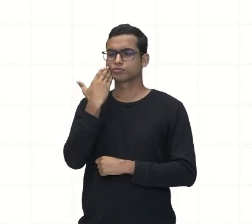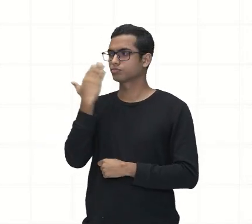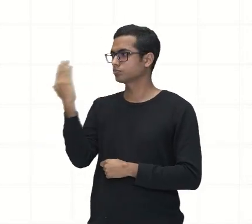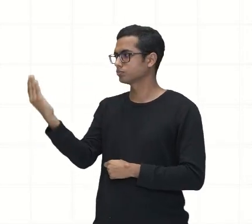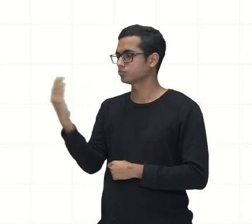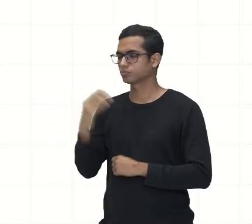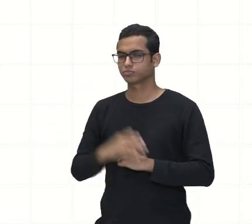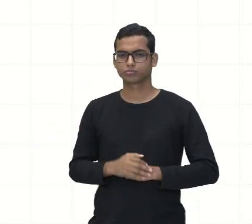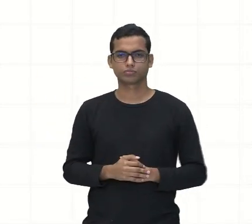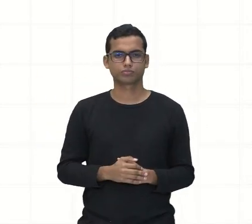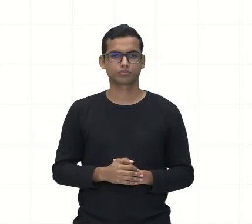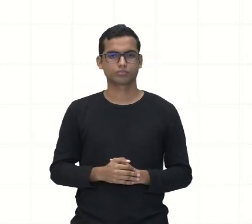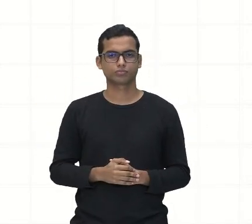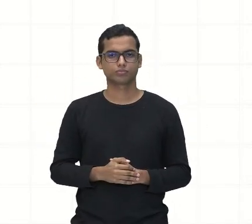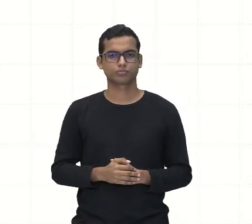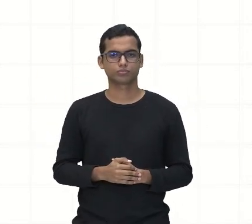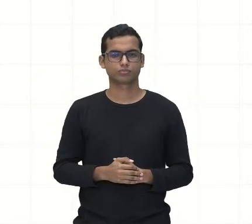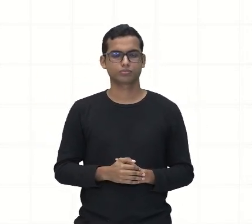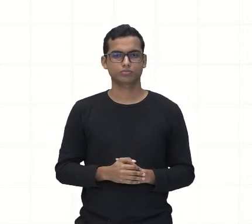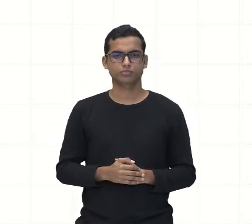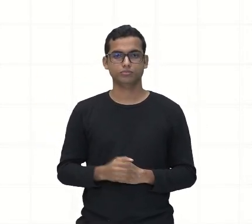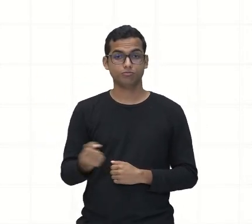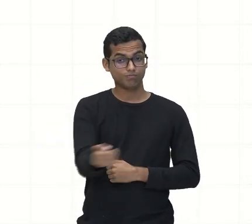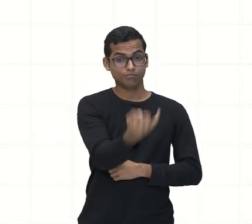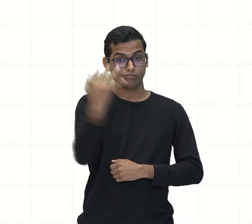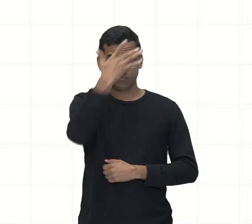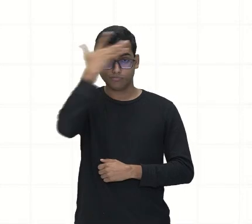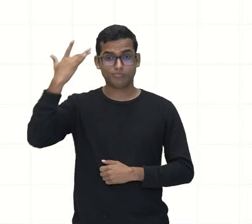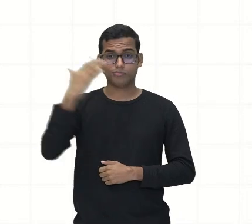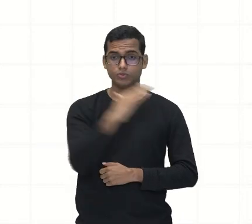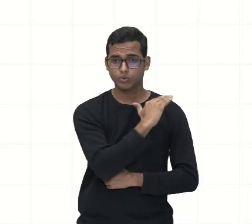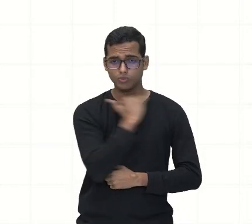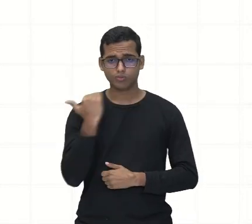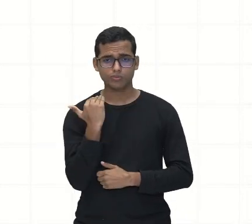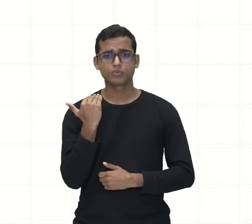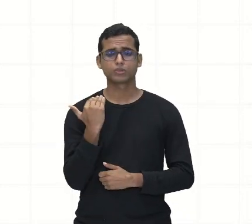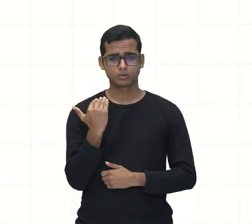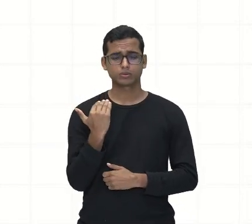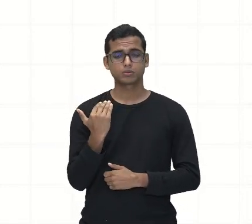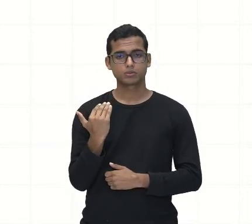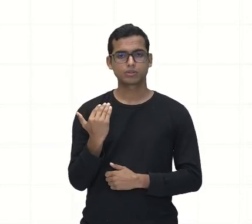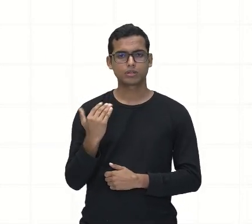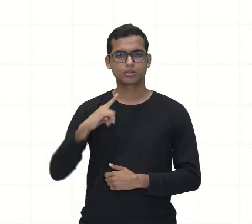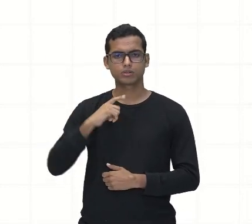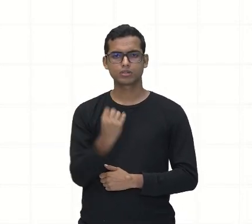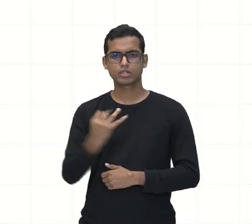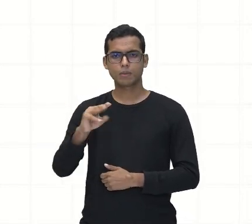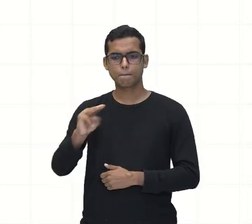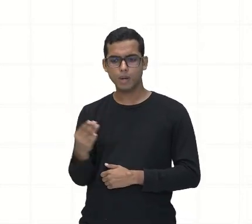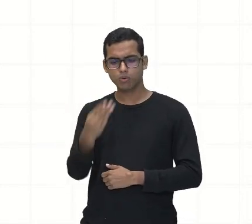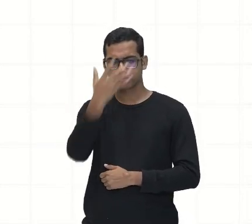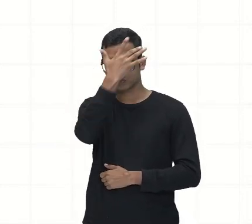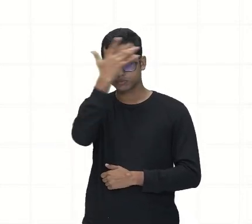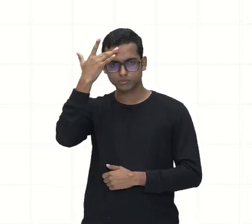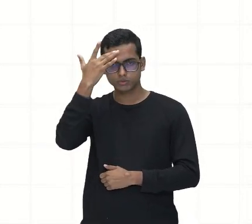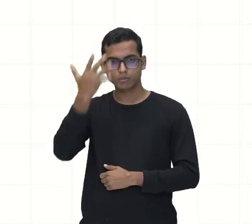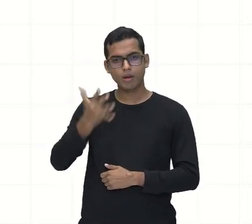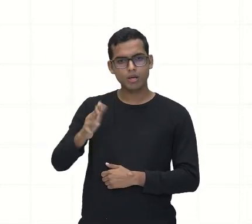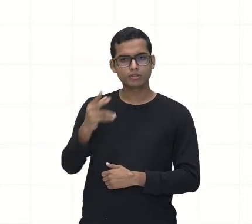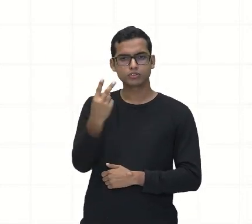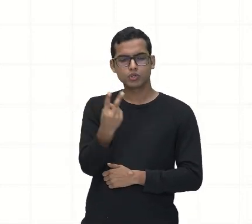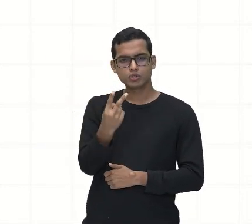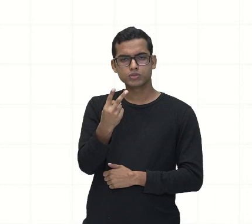oferecia como informação? É que o número de mortes por milhão de habitantes era em torno de